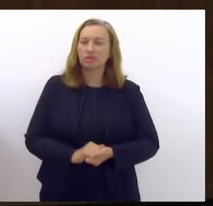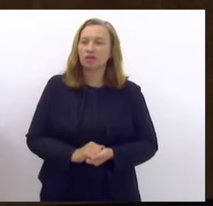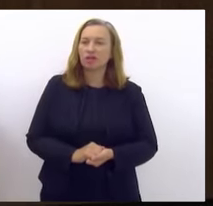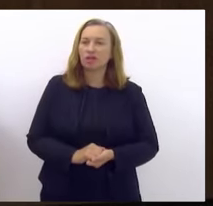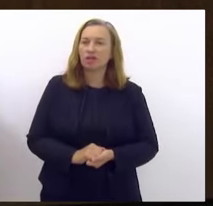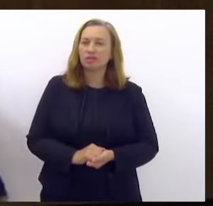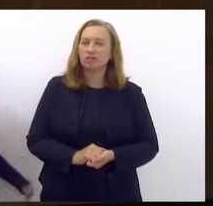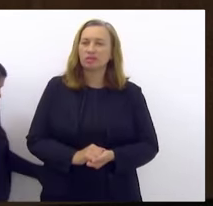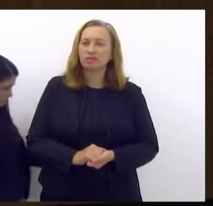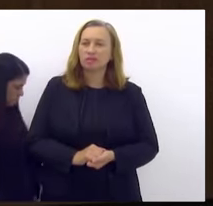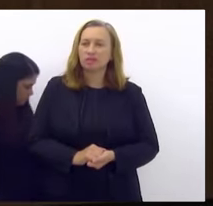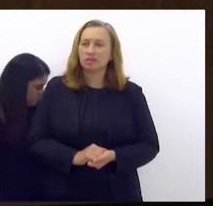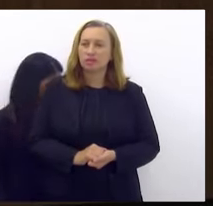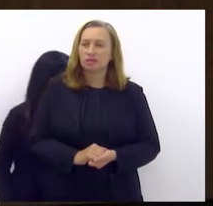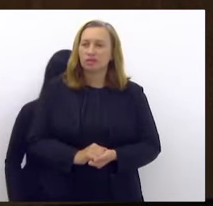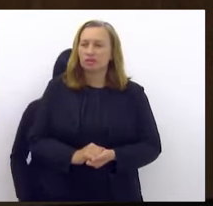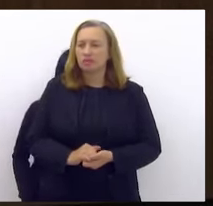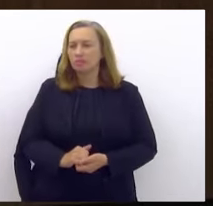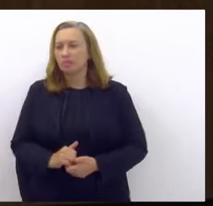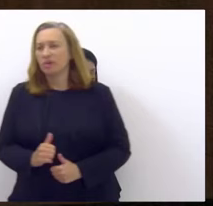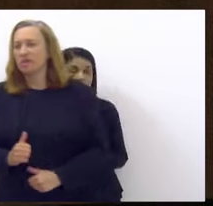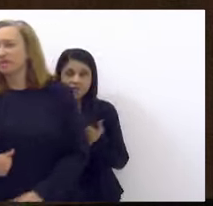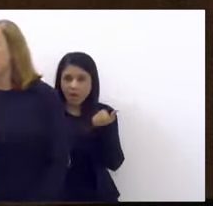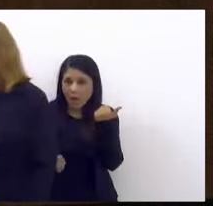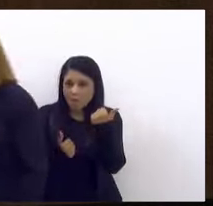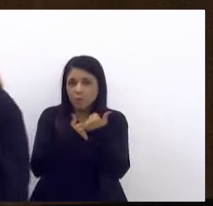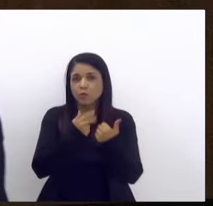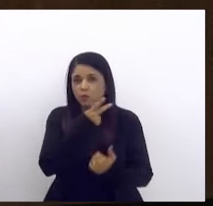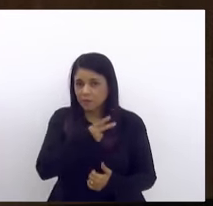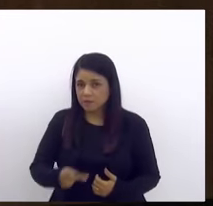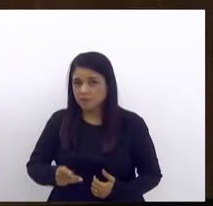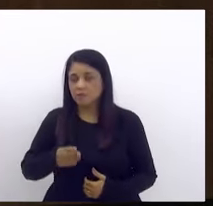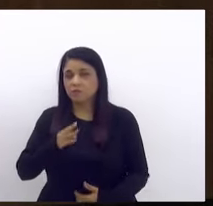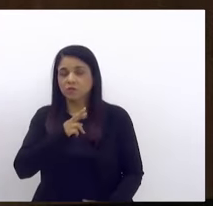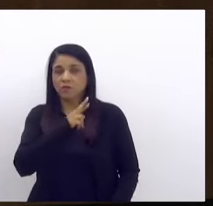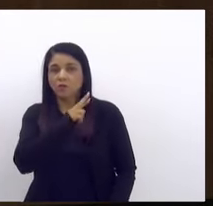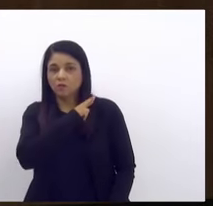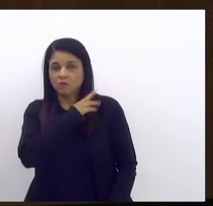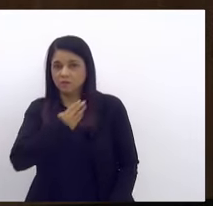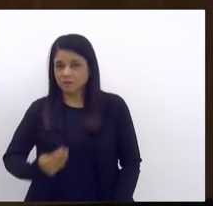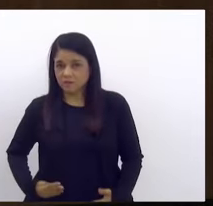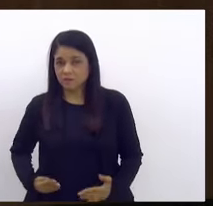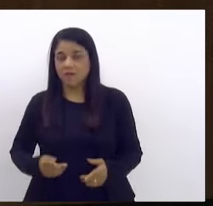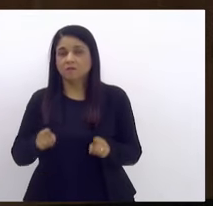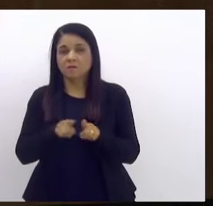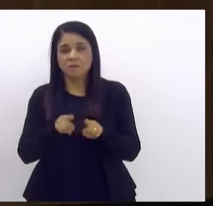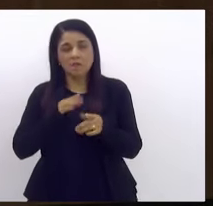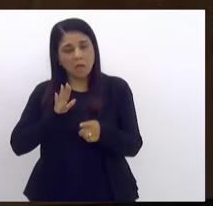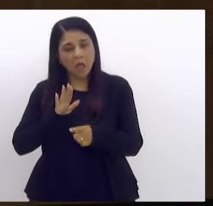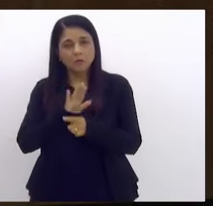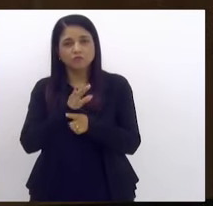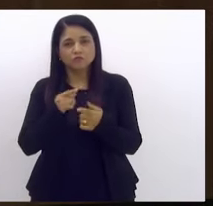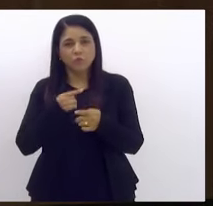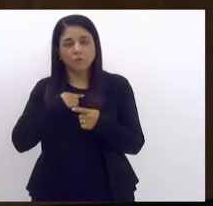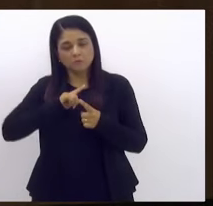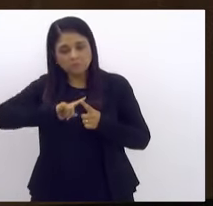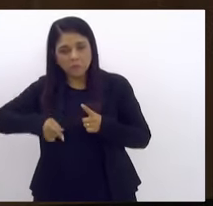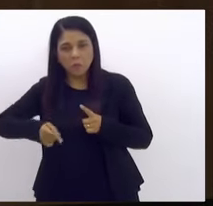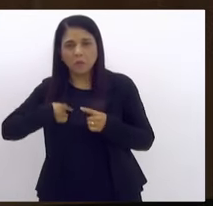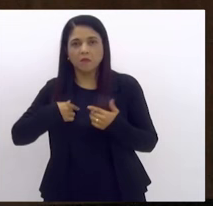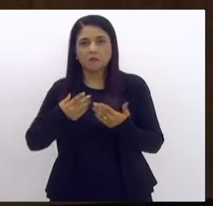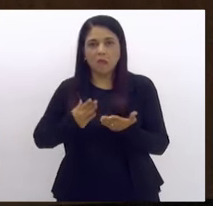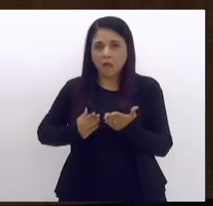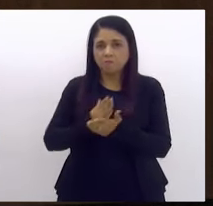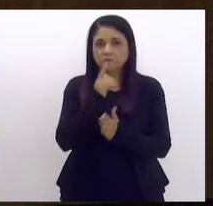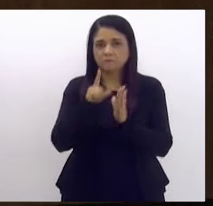apoio do nosso presidente da casa, Rodrigo Bacelar, que na época era secretário de governo do Estado, e articulou com esta casa pela derrubada do veto e aprovação desta